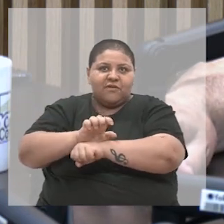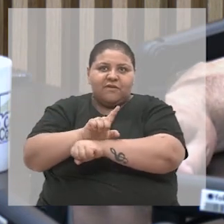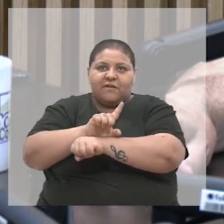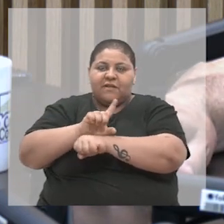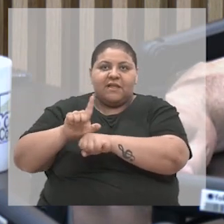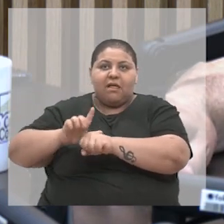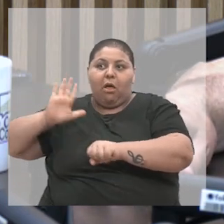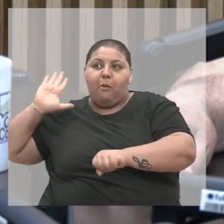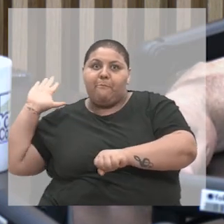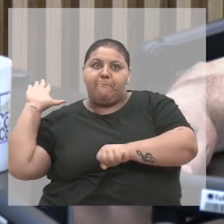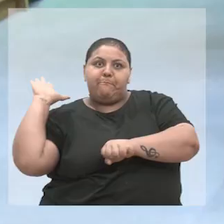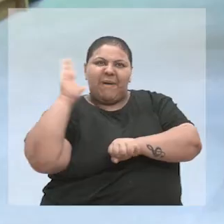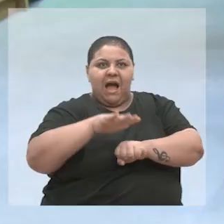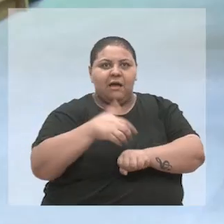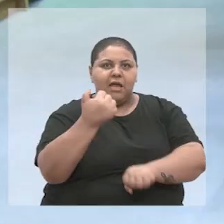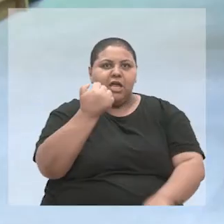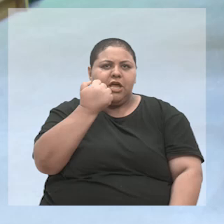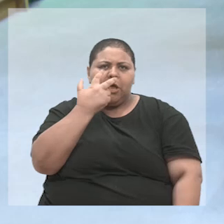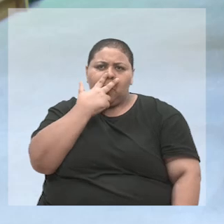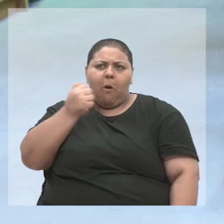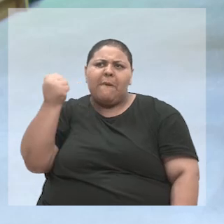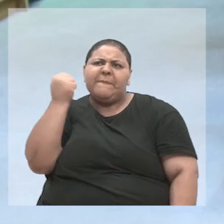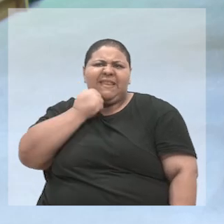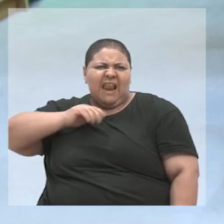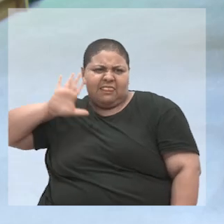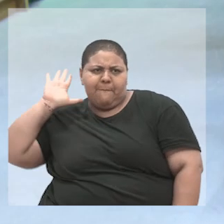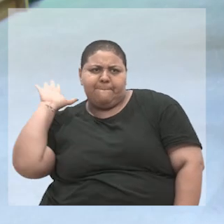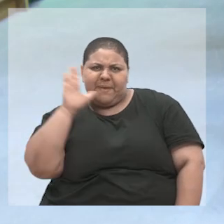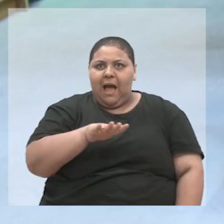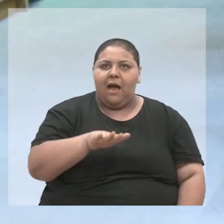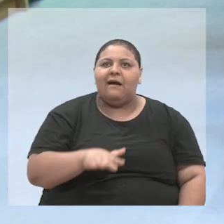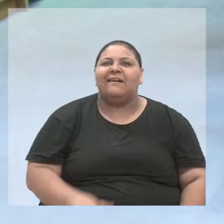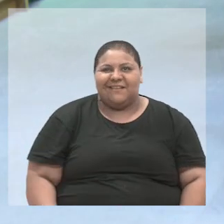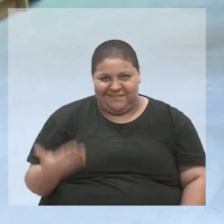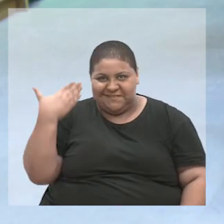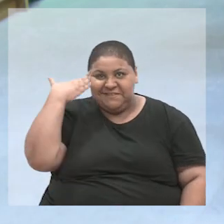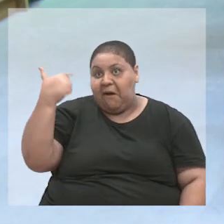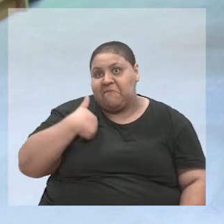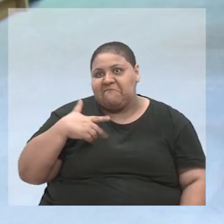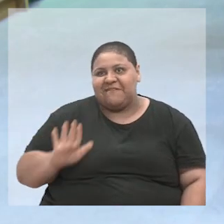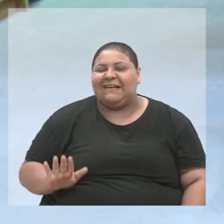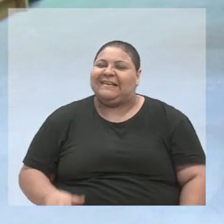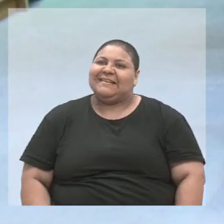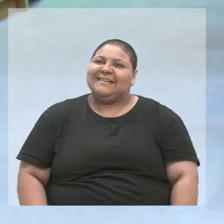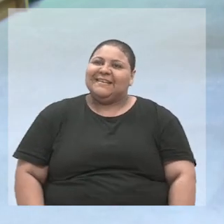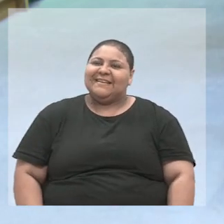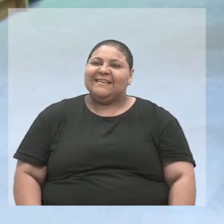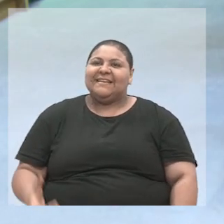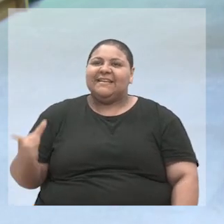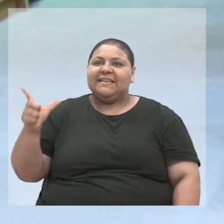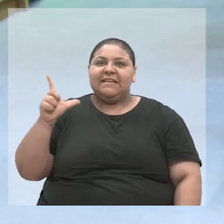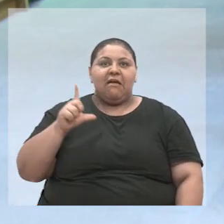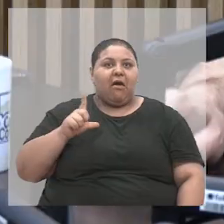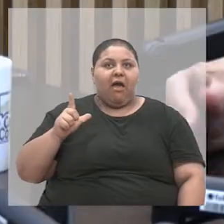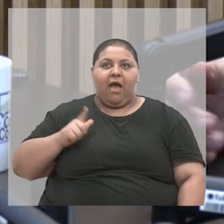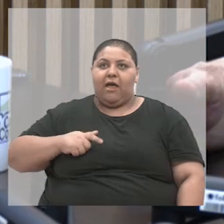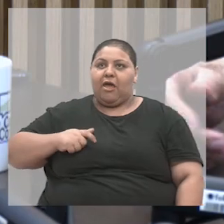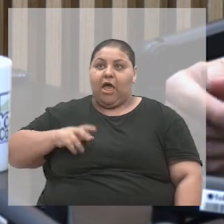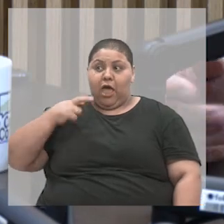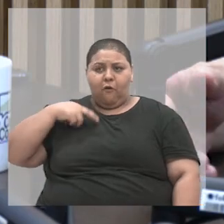pedrada. Uma patada. Era uma patada. E aí, meu nego, sai da frente, cara. Aí